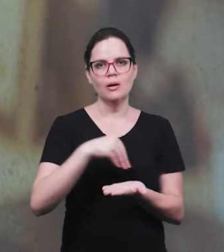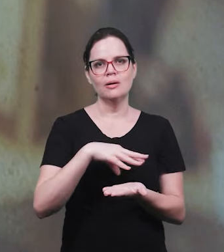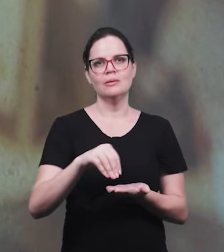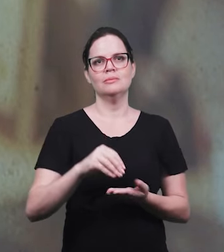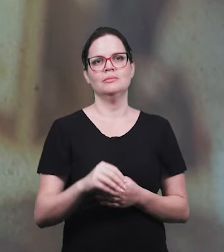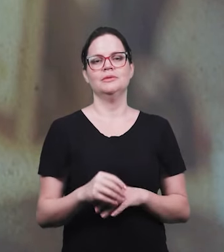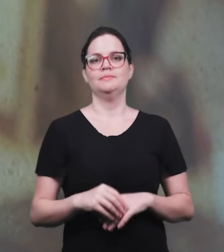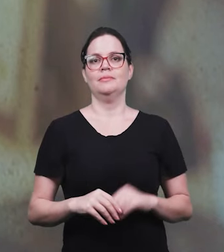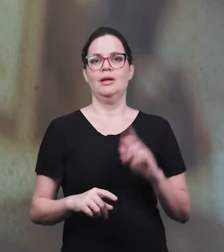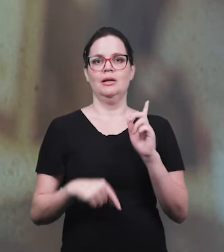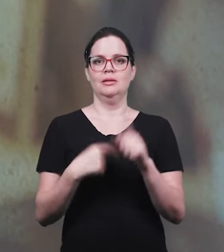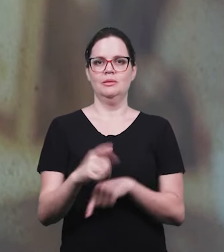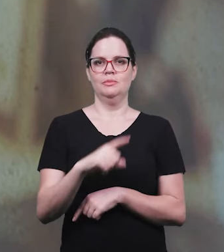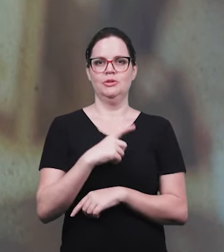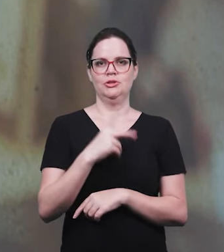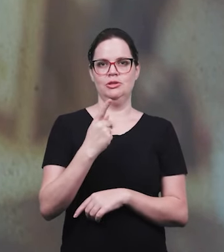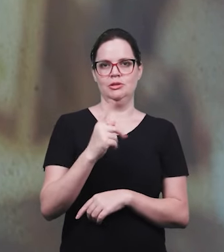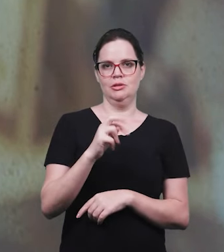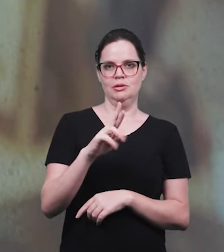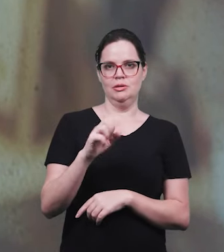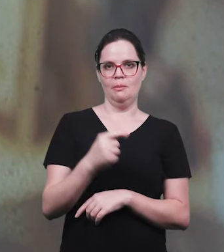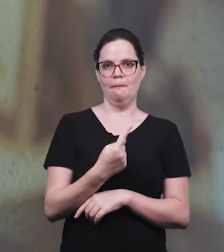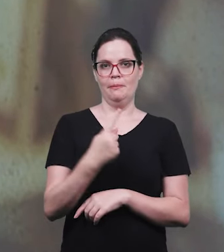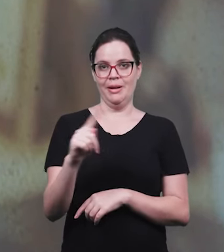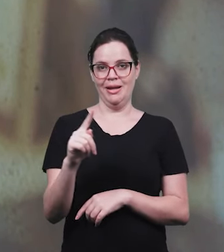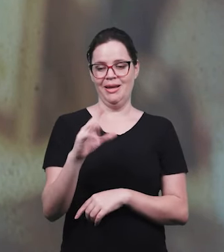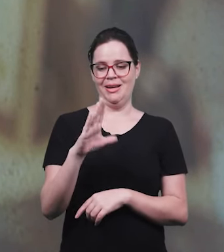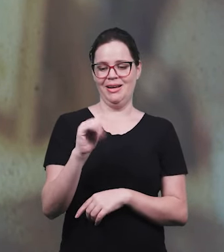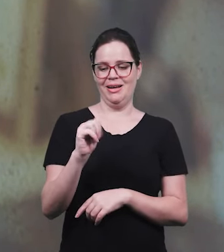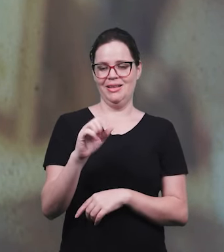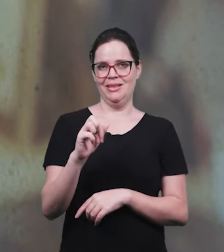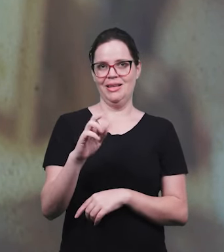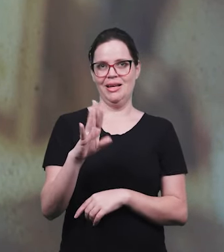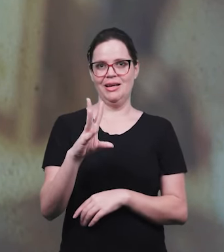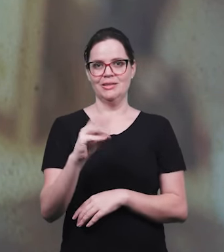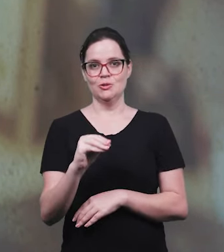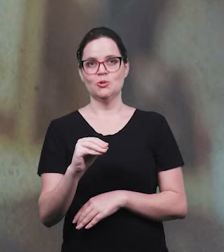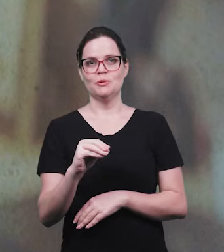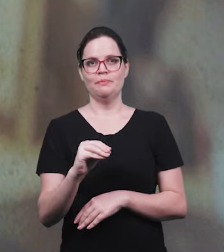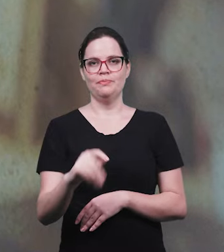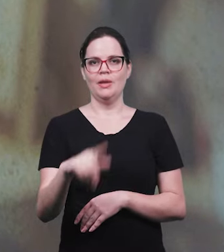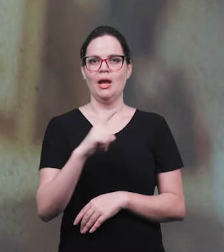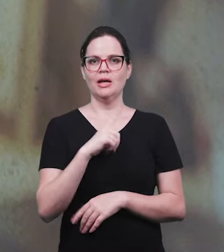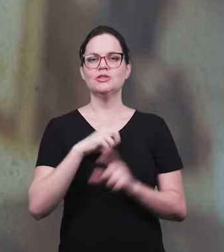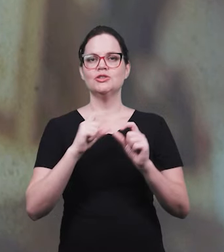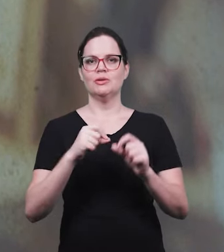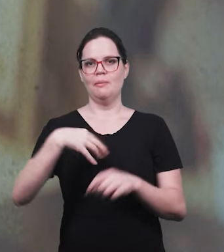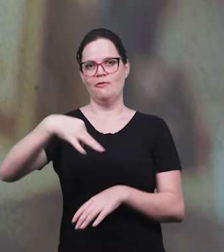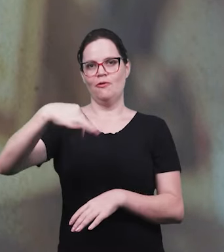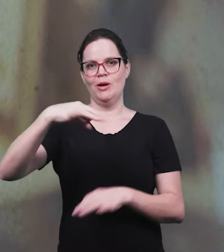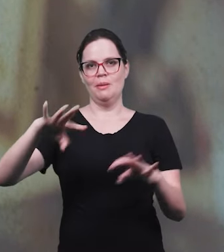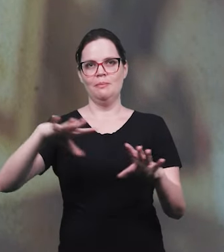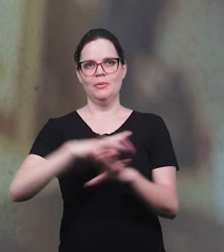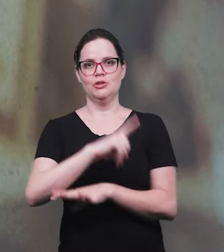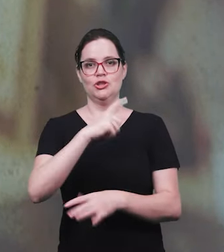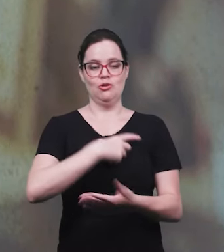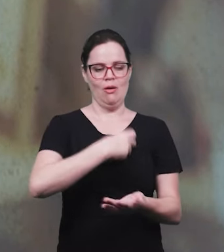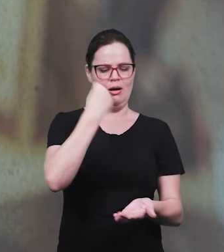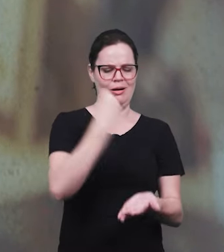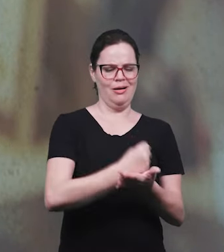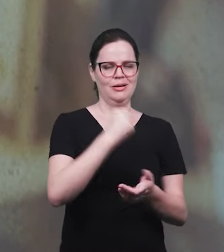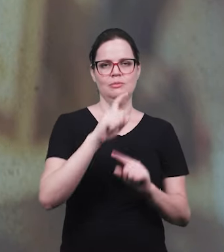um pré-cadastro, onde eu preenchia já o nome das partes. Sim. Então eu chegava já com aquela folha de rosto, aí tinha um carimbo e aquilo nós